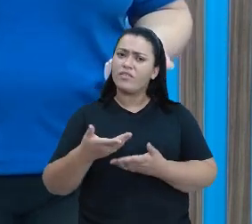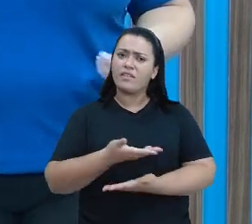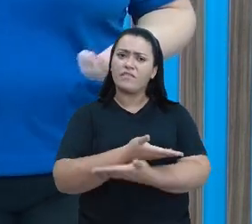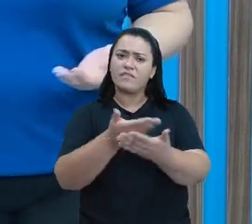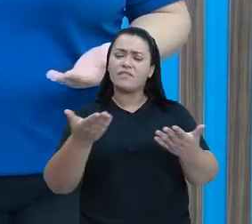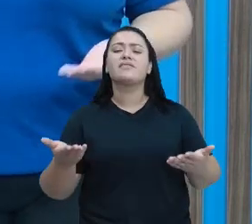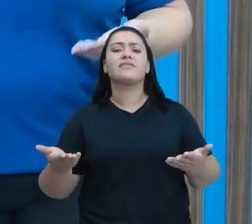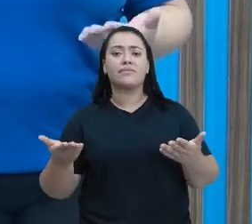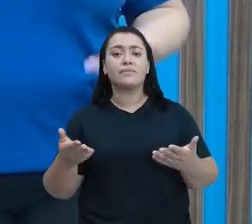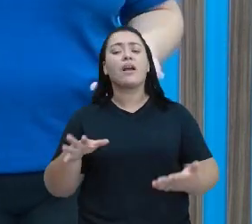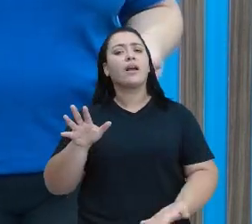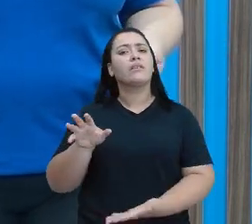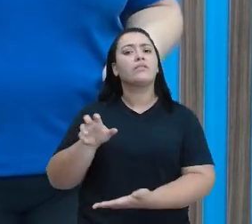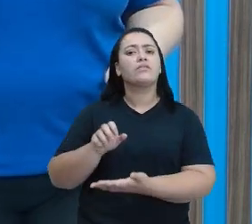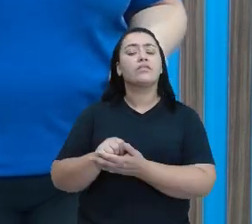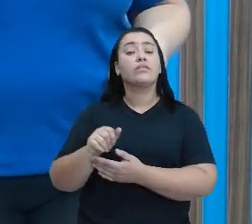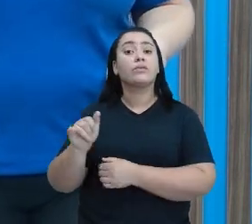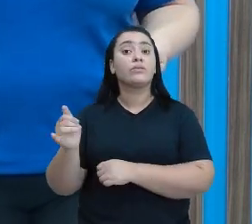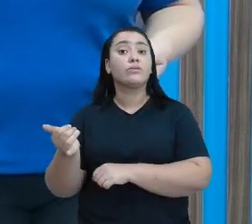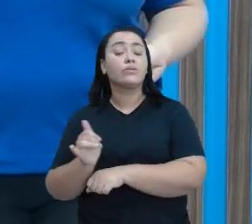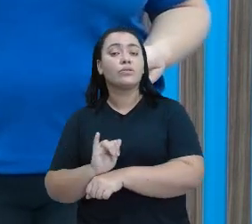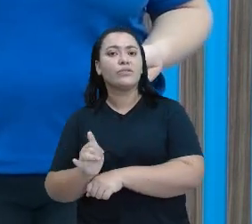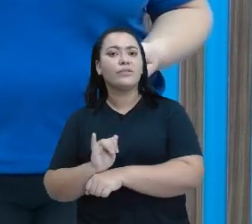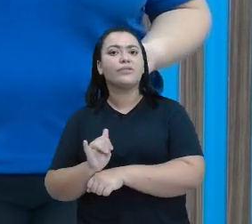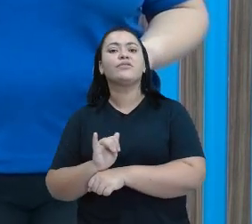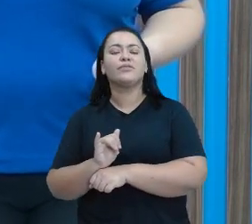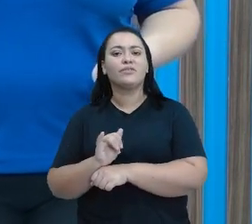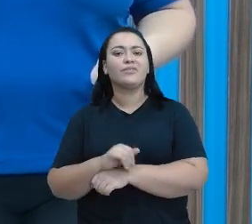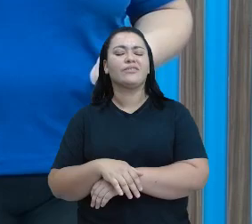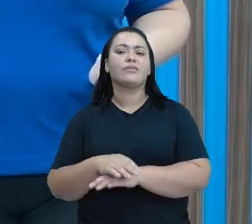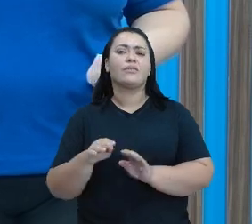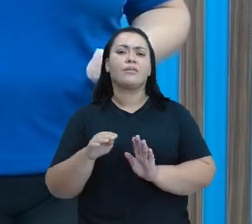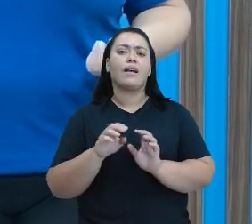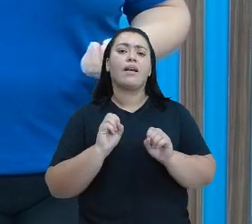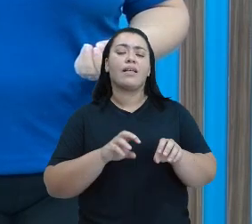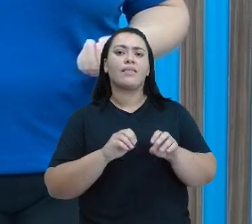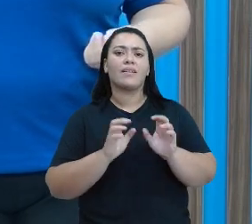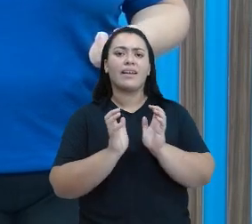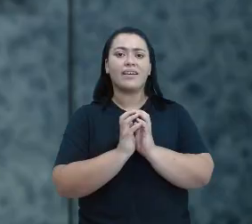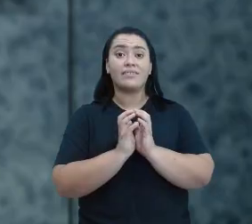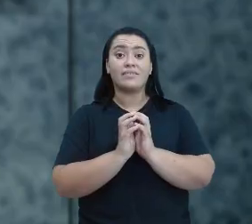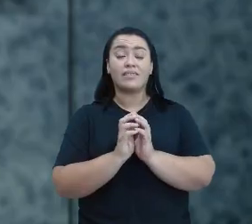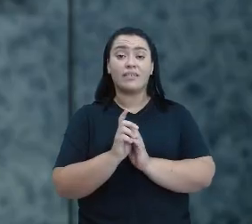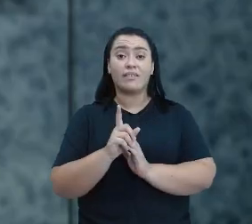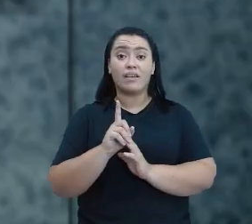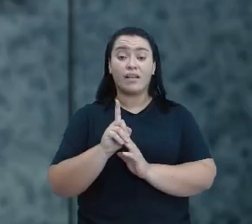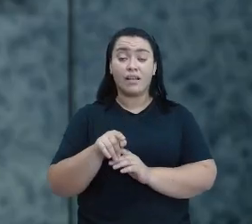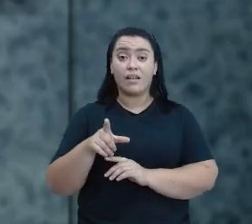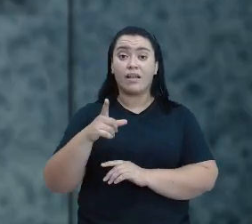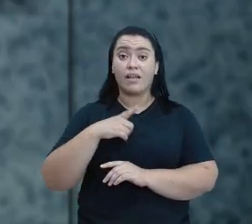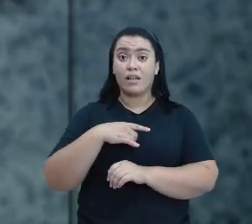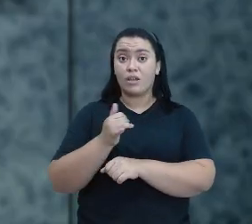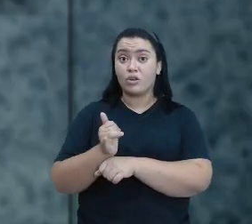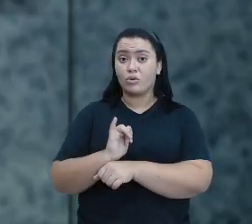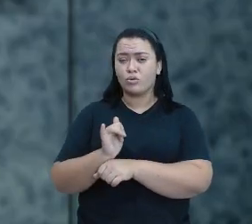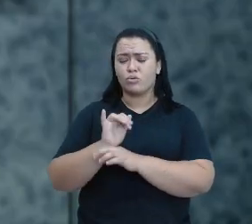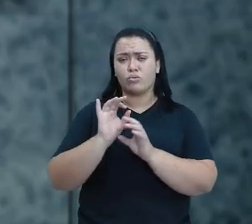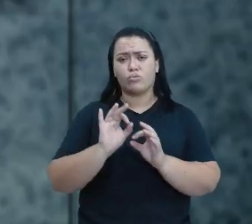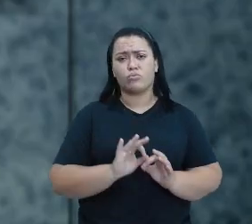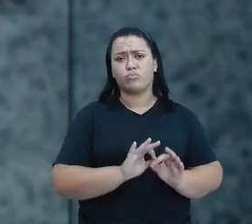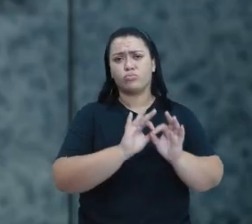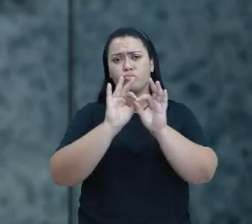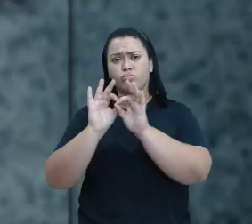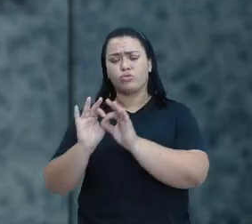convidar você a se inscrever no nosso canal do YouTube, no Educa Recife. Lá você vai poder acompanhar toda a